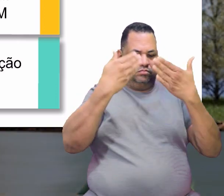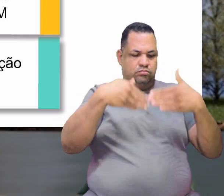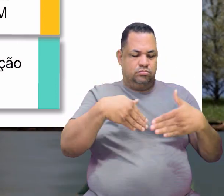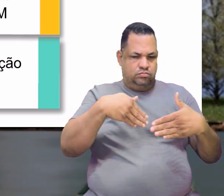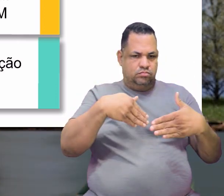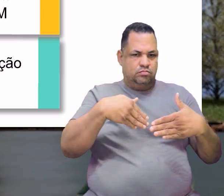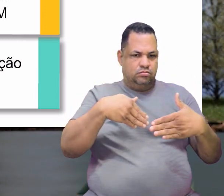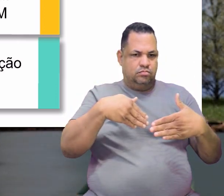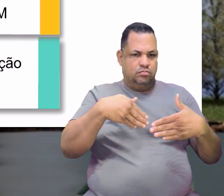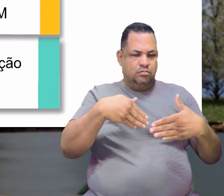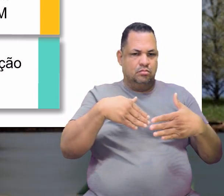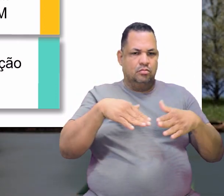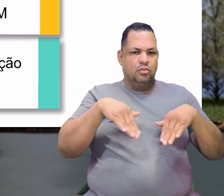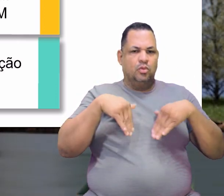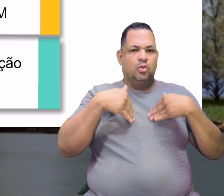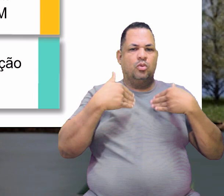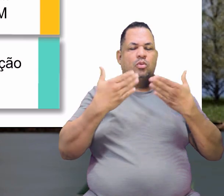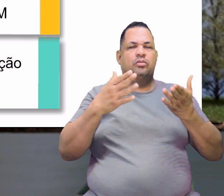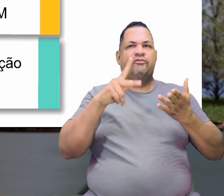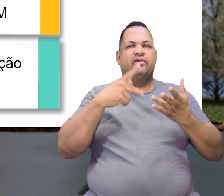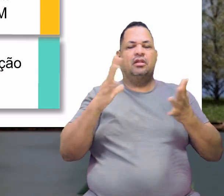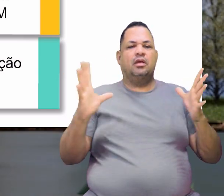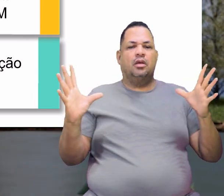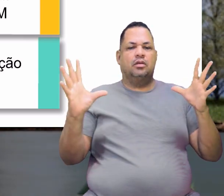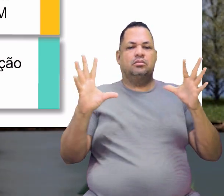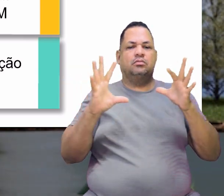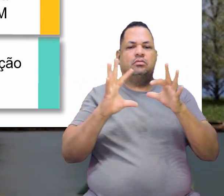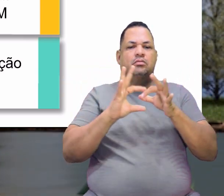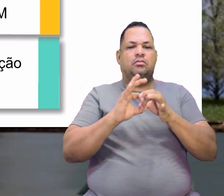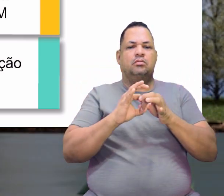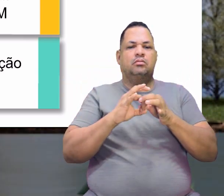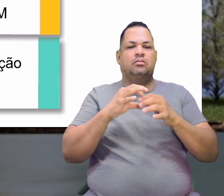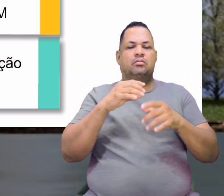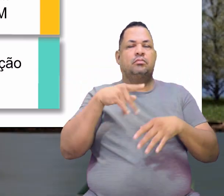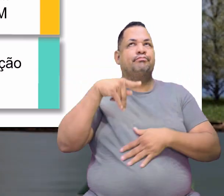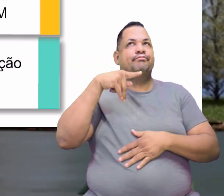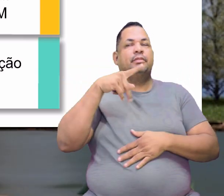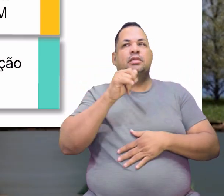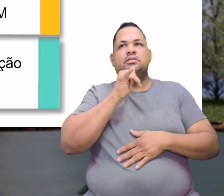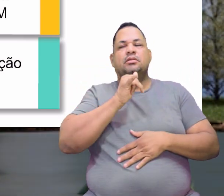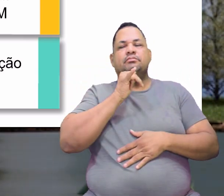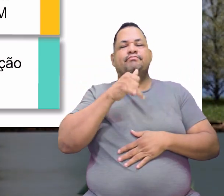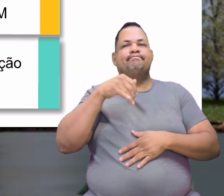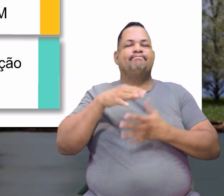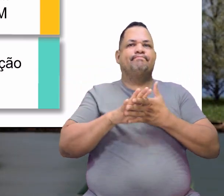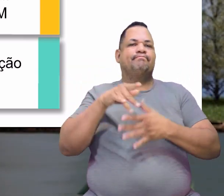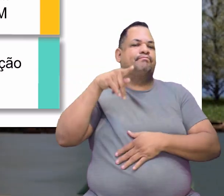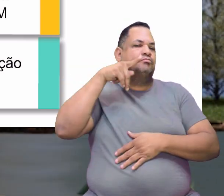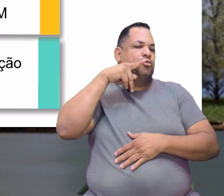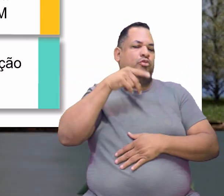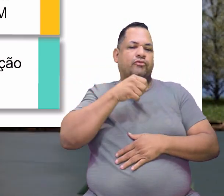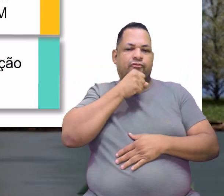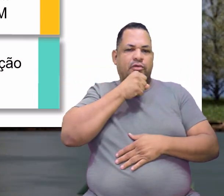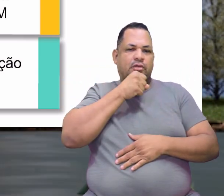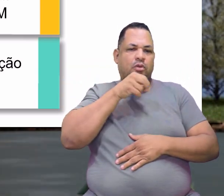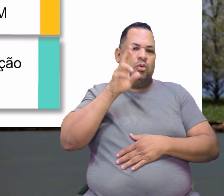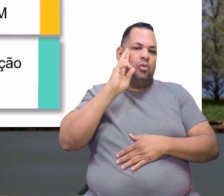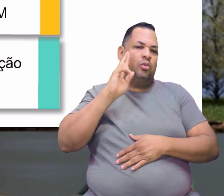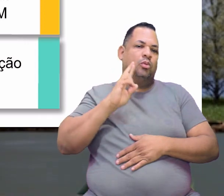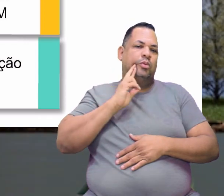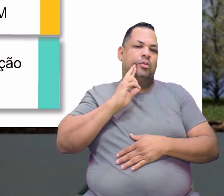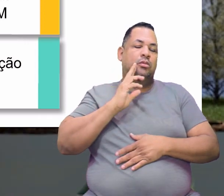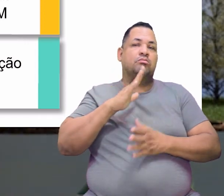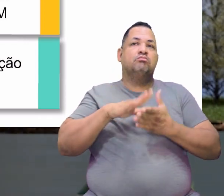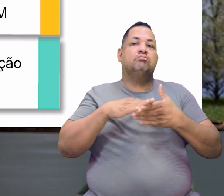numa prova, quando se fala assim contexto, Porto Velho, Rondônia,